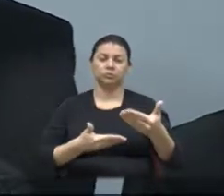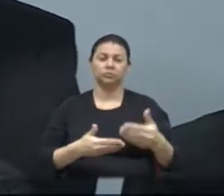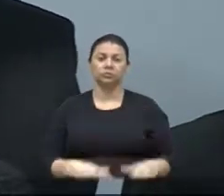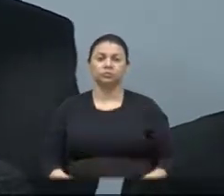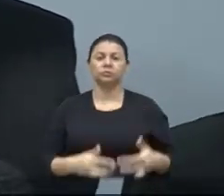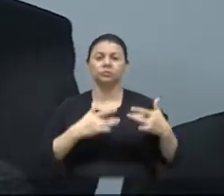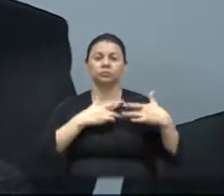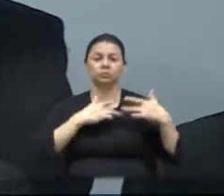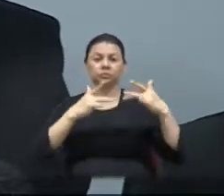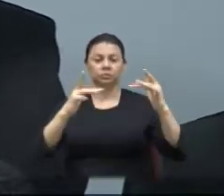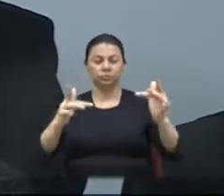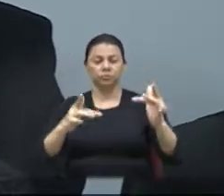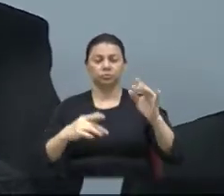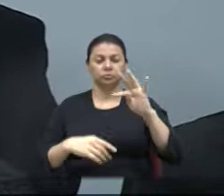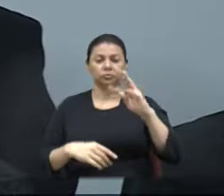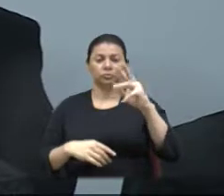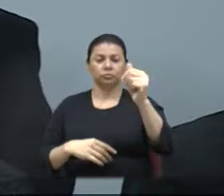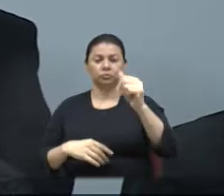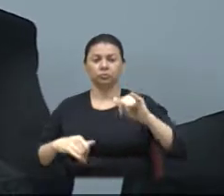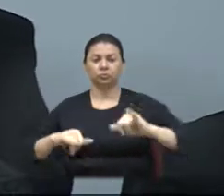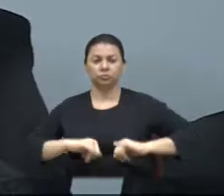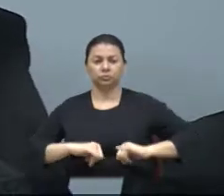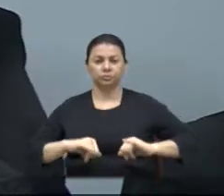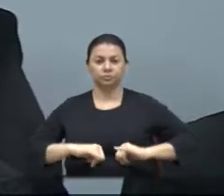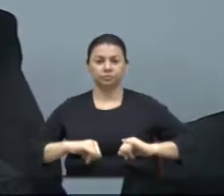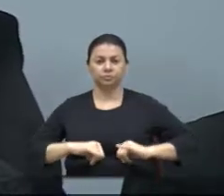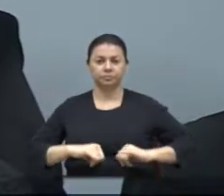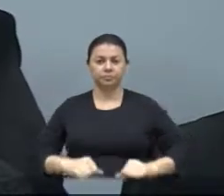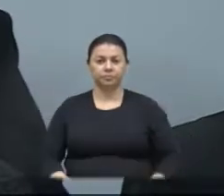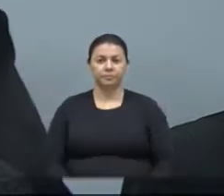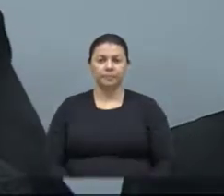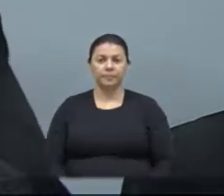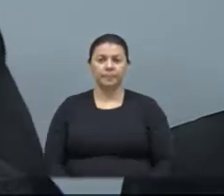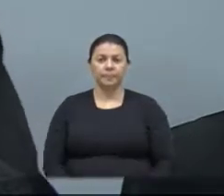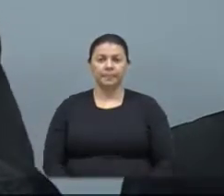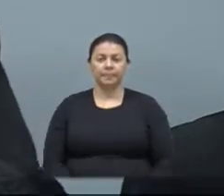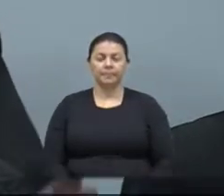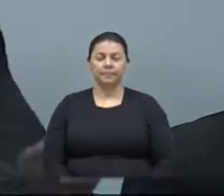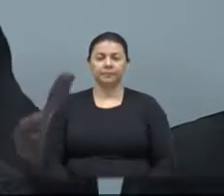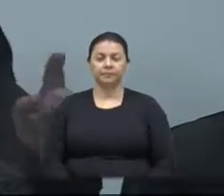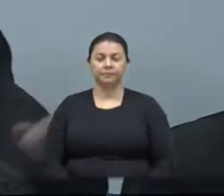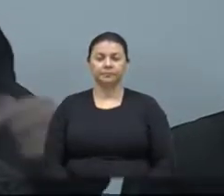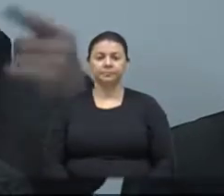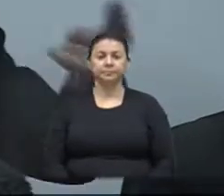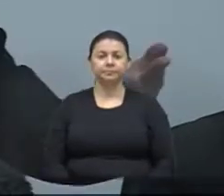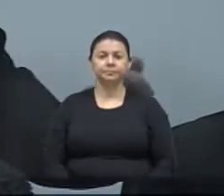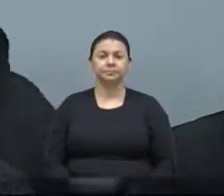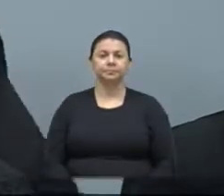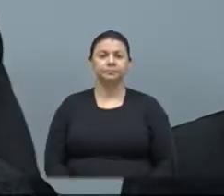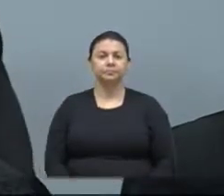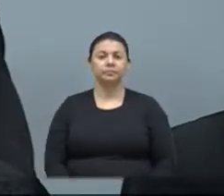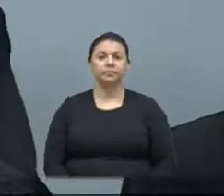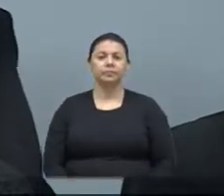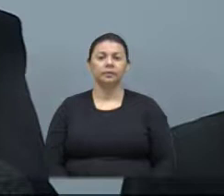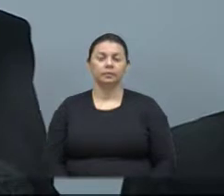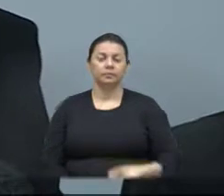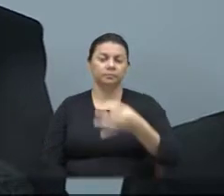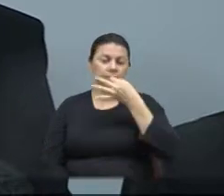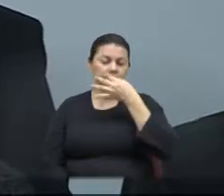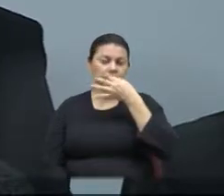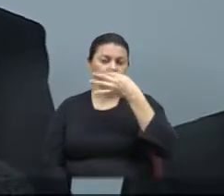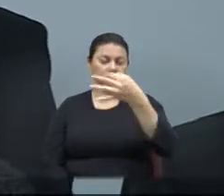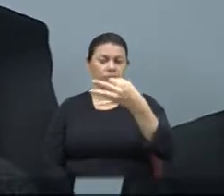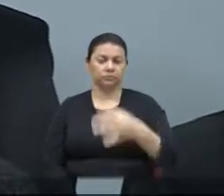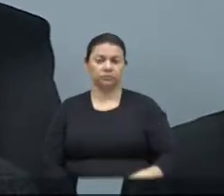objetivo de ajudar a igreja sempre está lá fora da igreja dentro